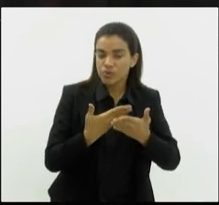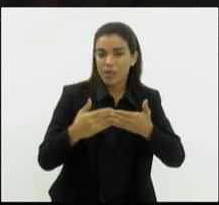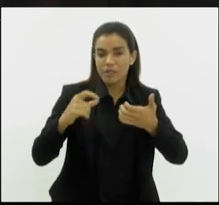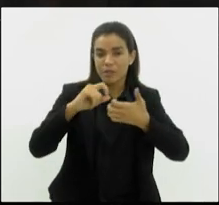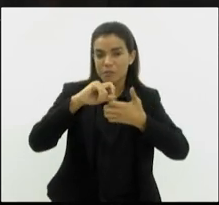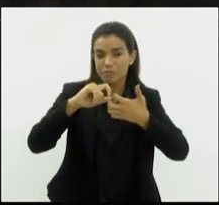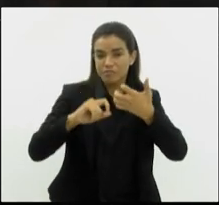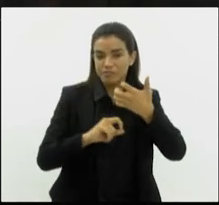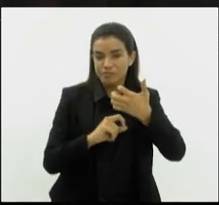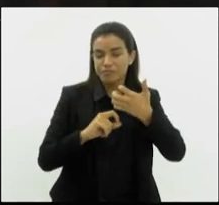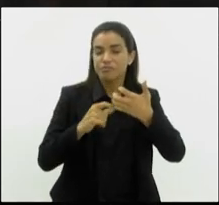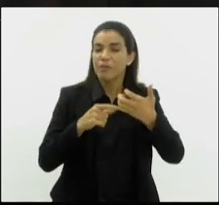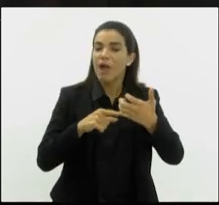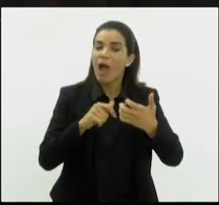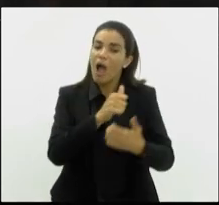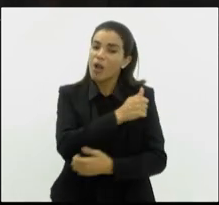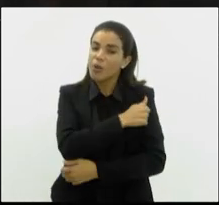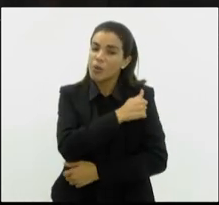de biologia,